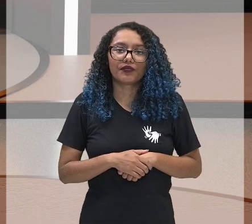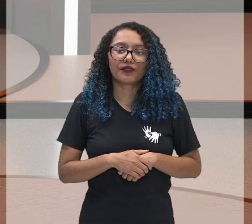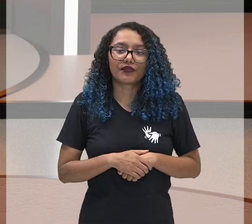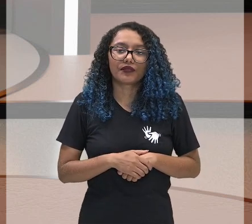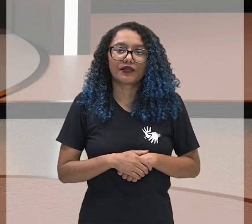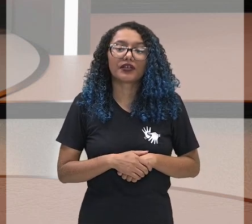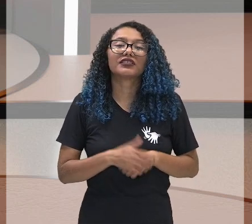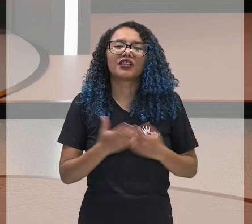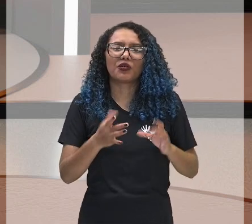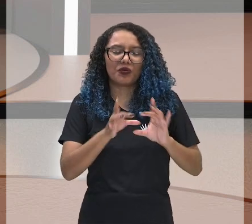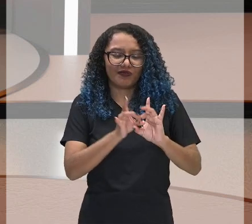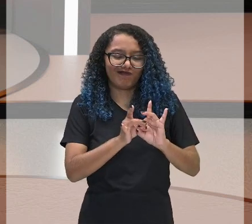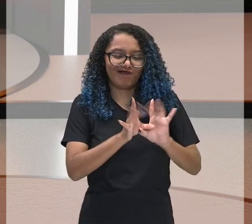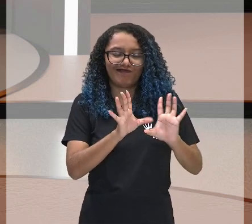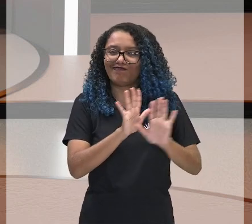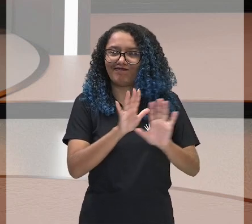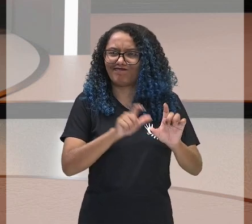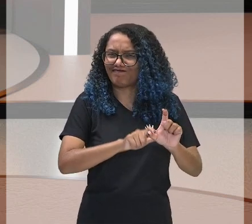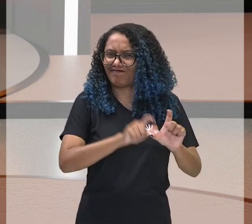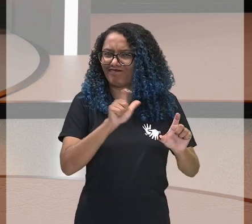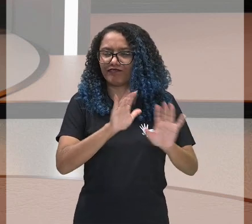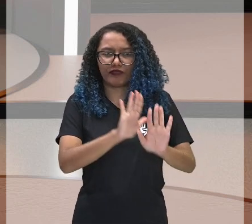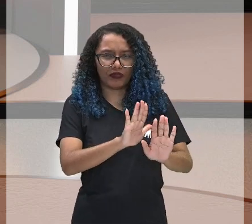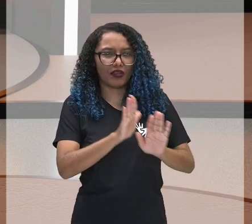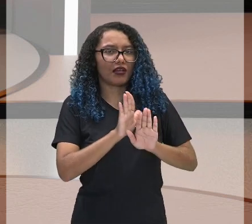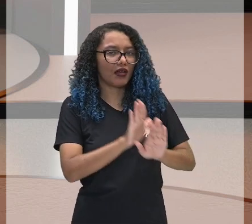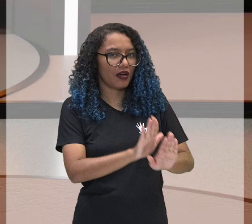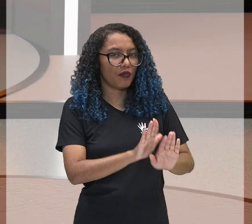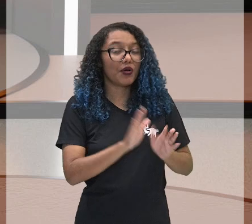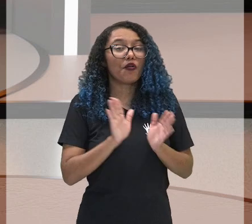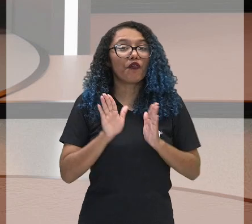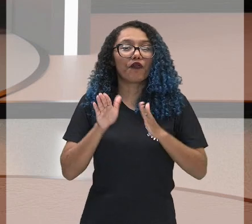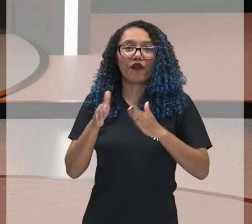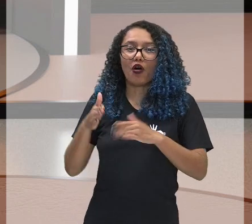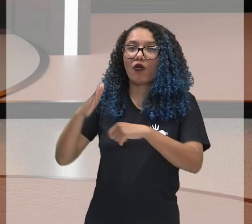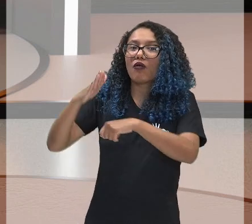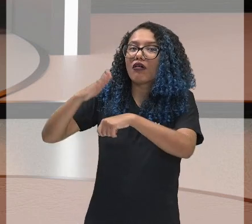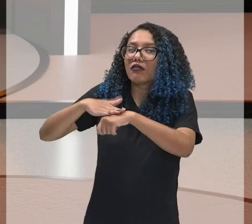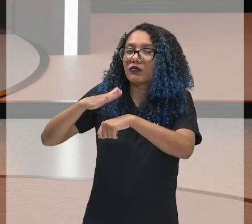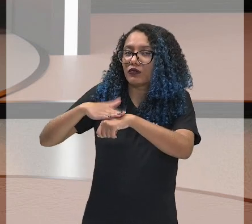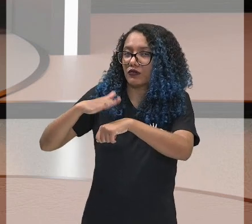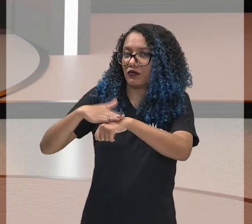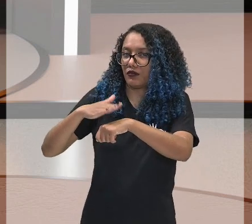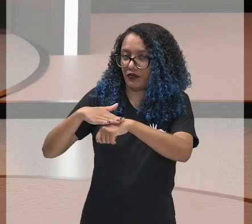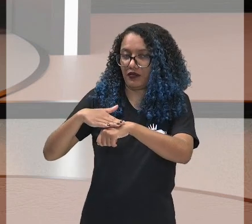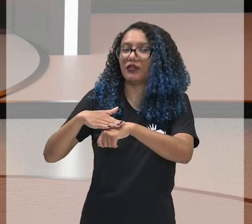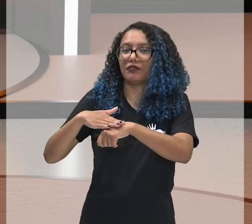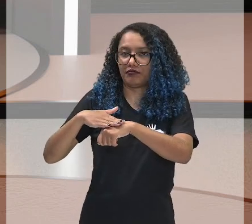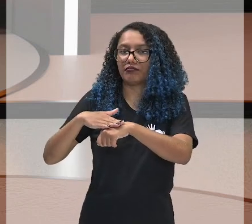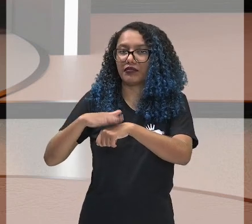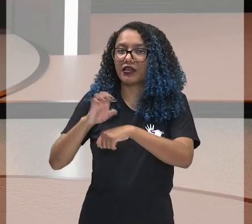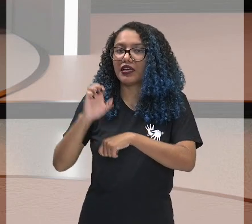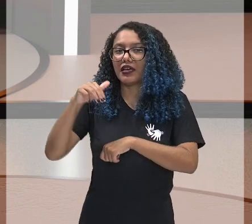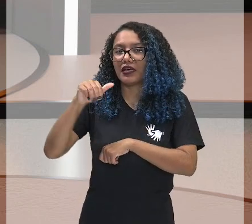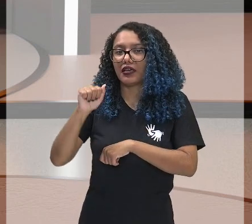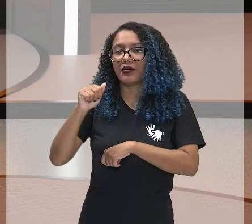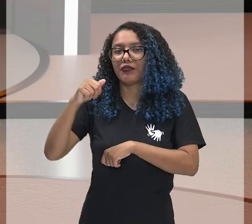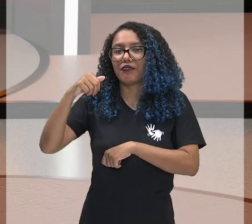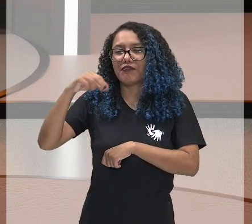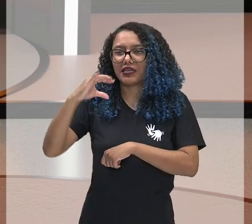termo independência de lado, em stand-by, e vamos falar sobre a emancipação política